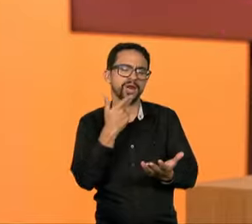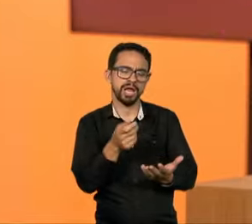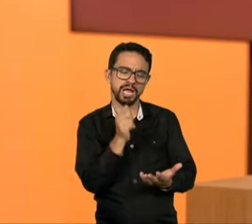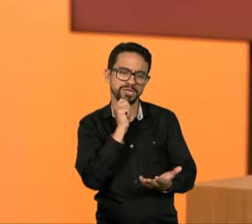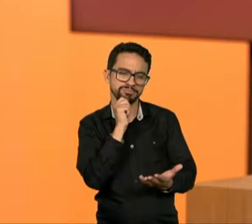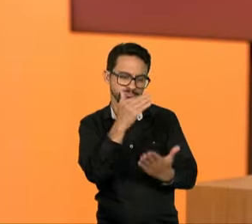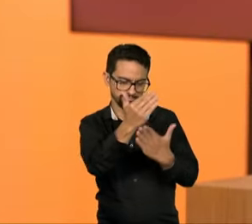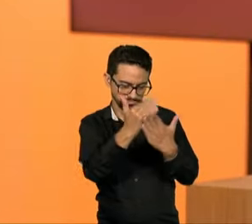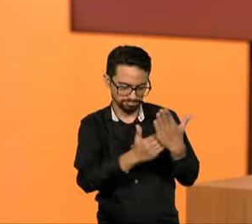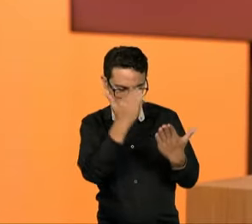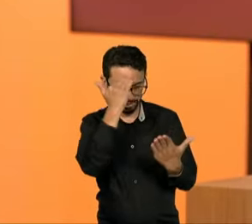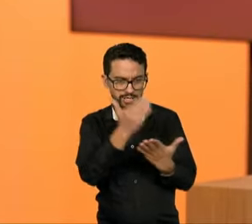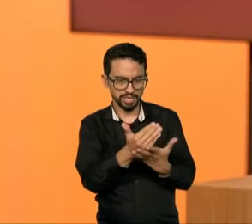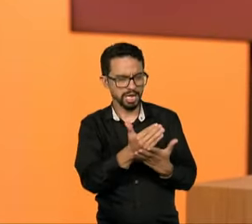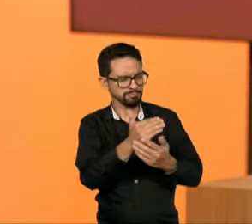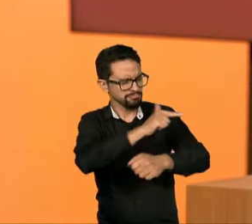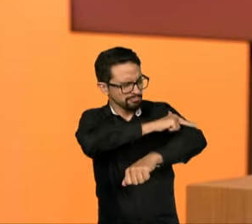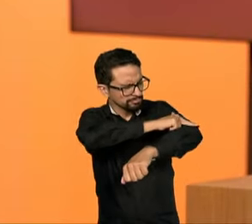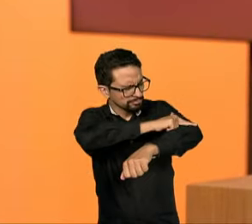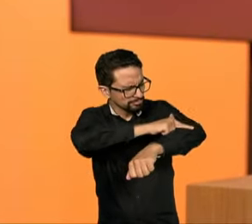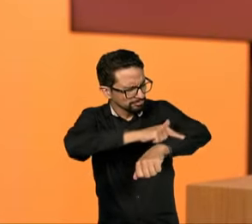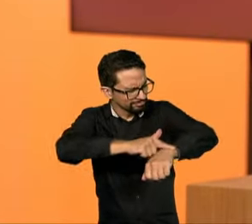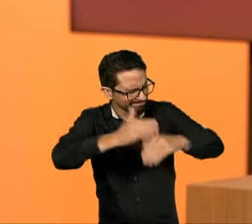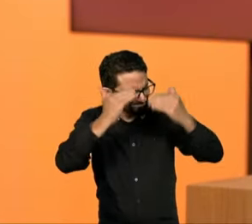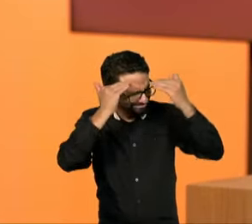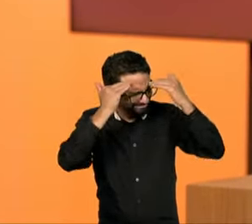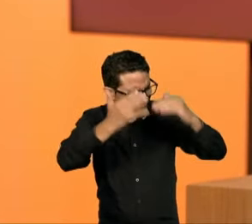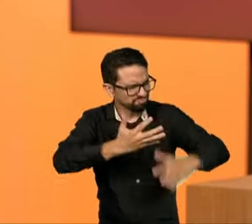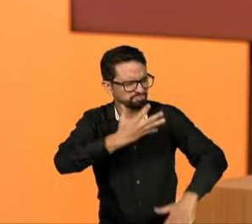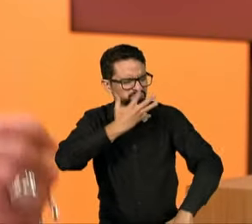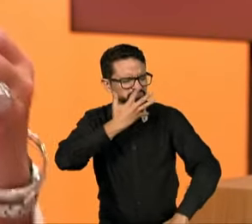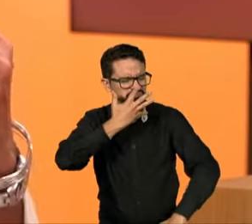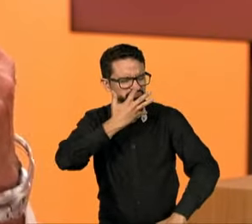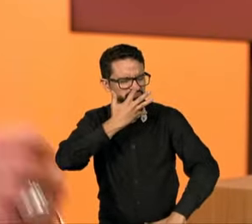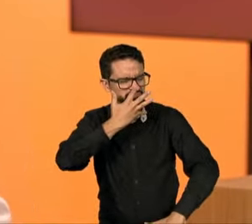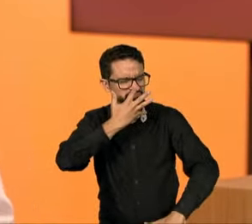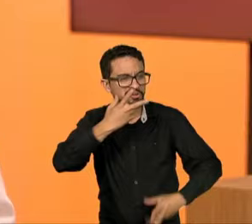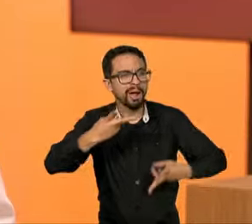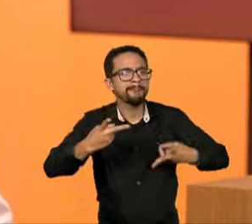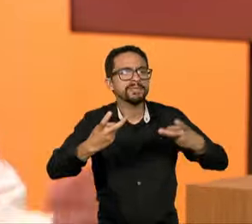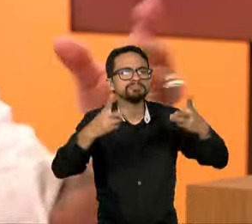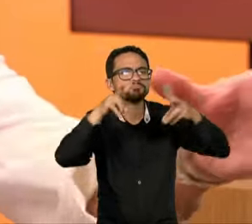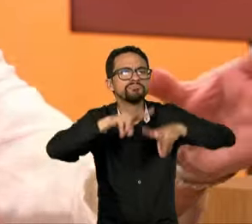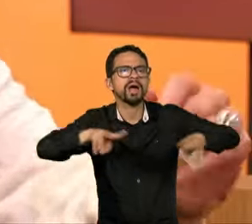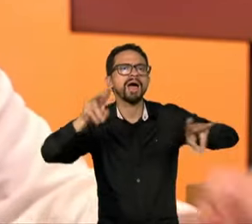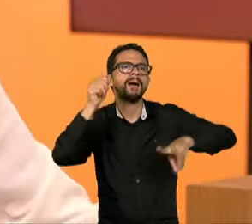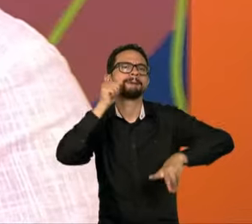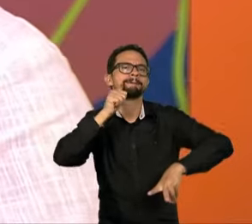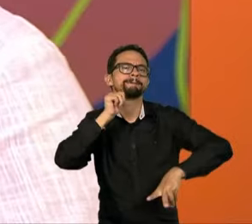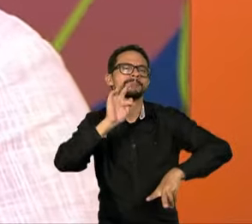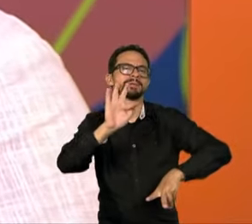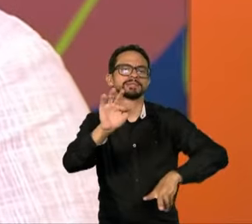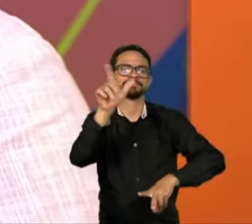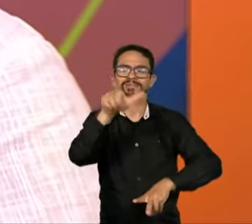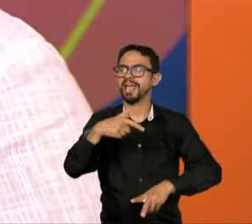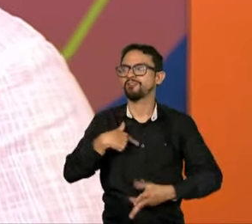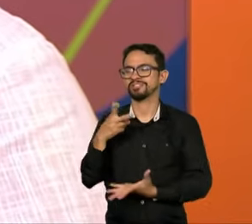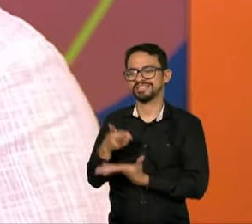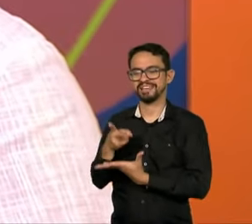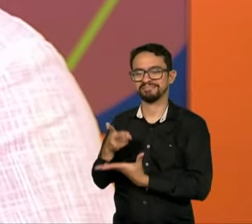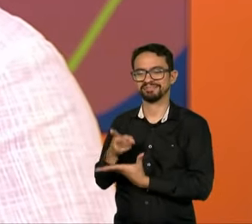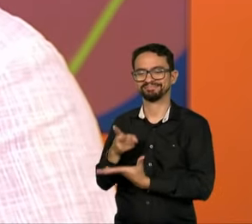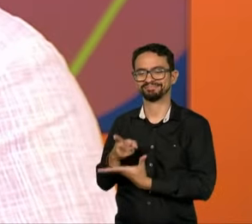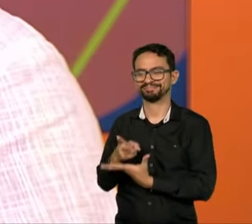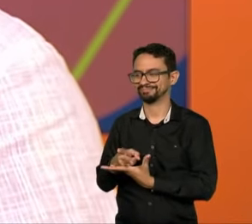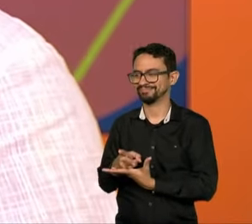meu roteiro aqui, não. Eu tenho um respeito e uma admiração por você, porque você tem um olhar para a mulher, assim. Você é um feminista. Pô, sempre fui.